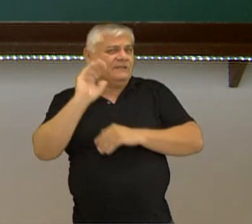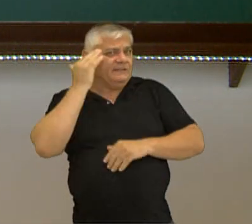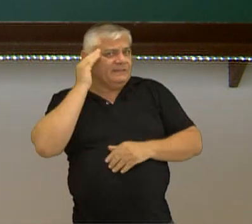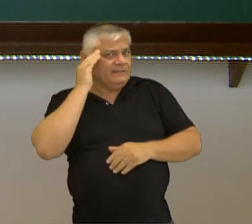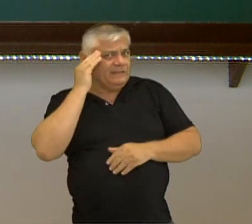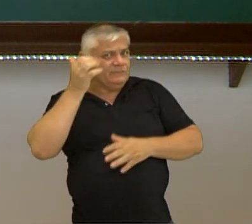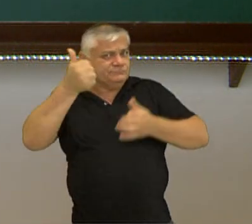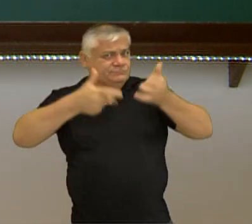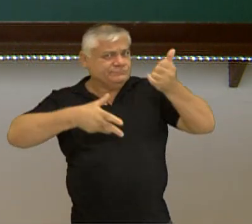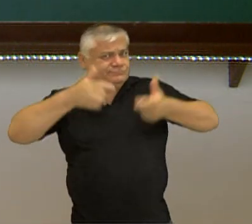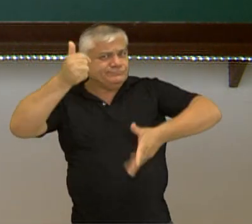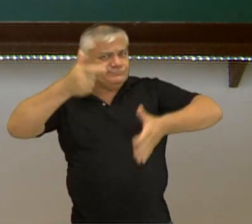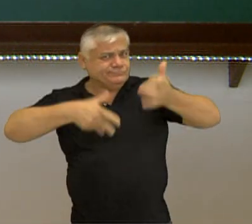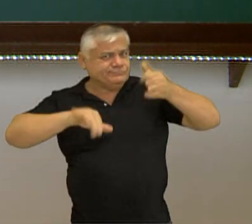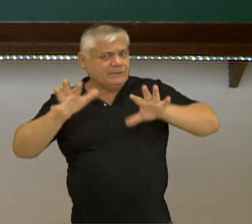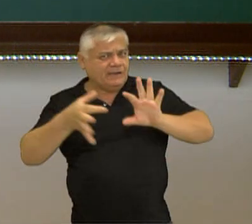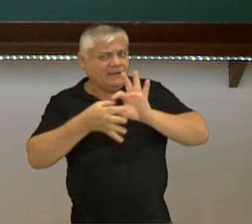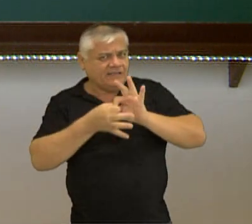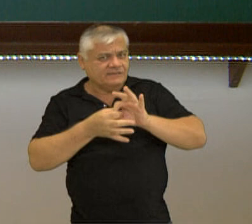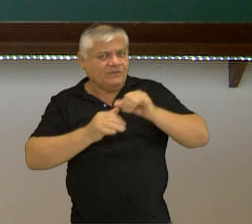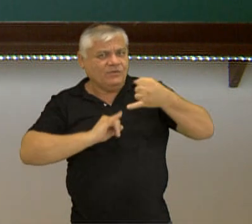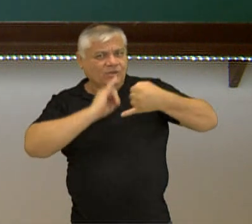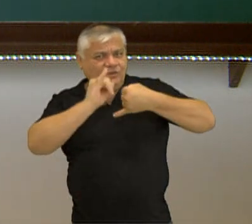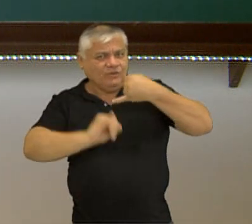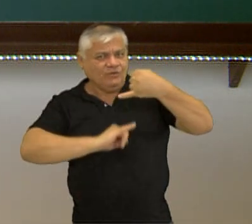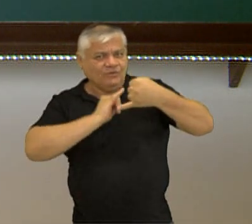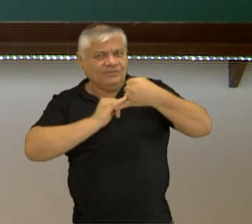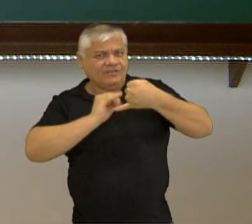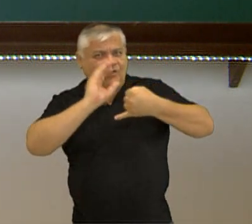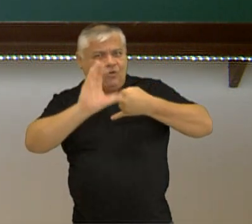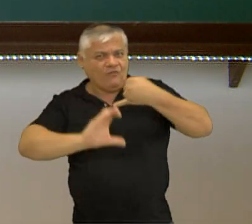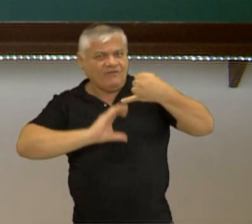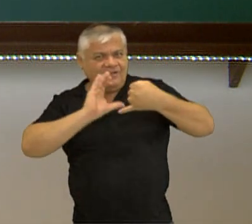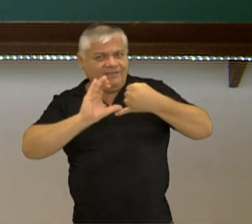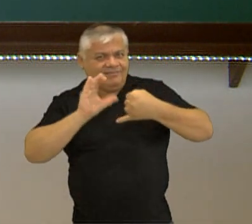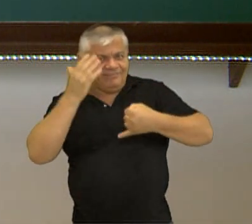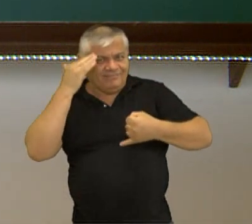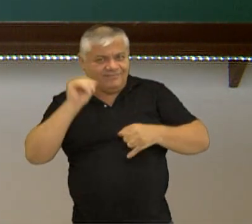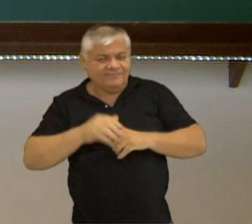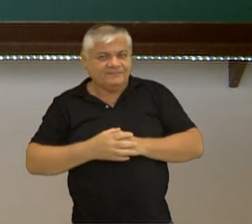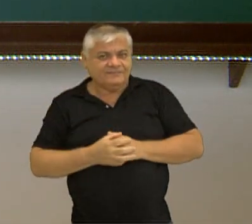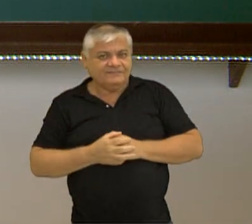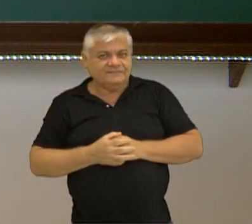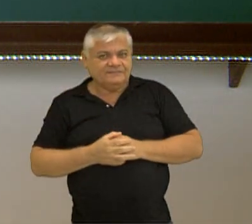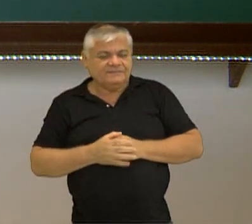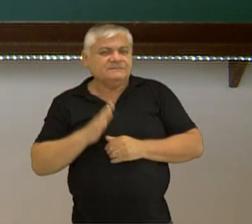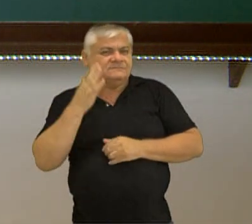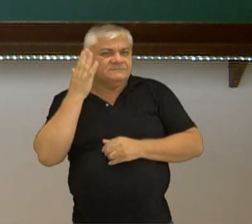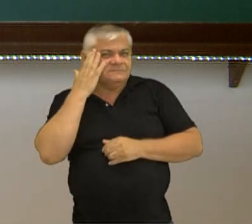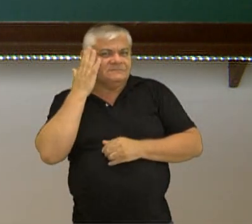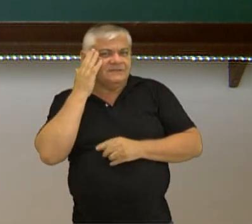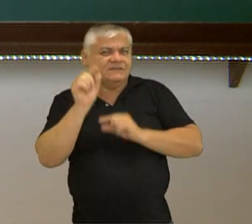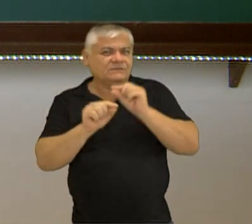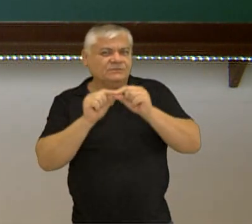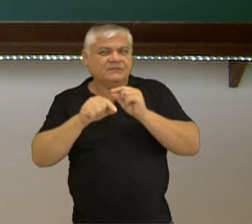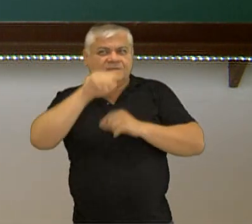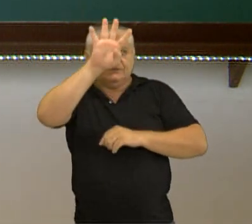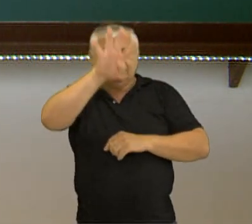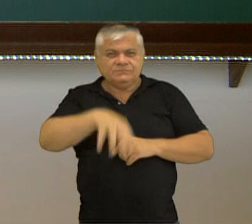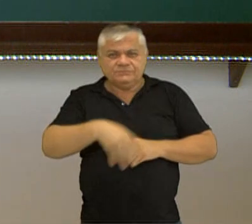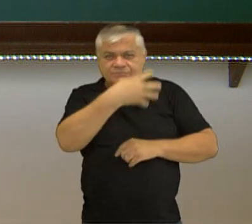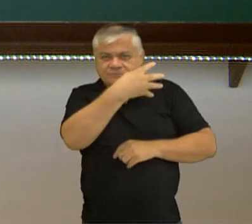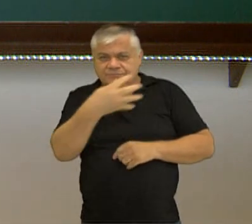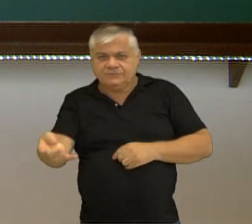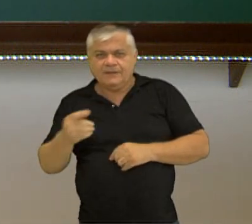agora aqui sobre ligações. Ligação iônica e ligação covalente. Tentem ver na tabela periódica